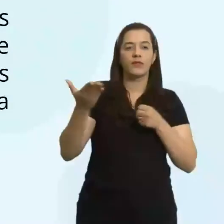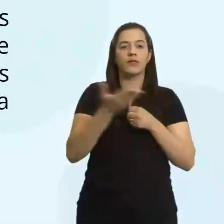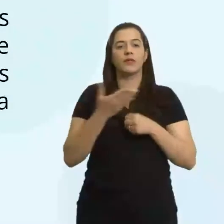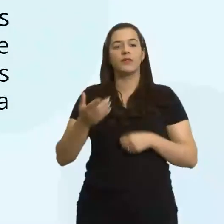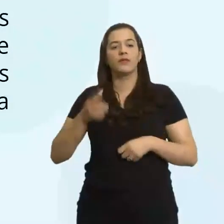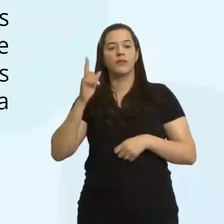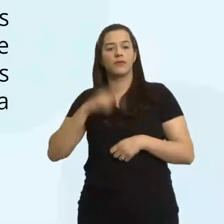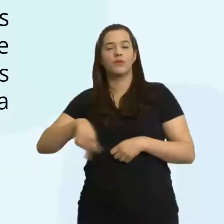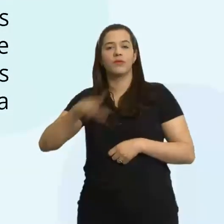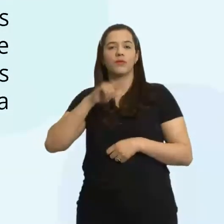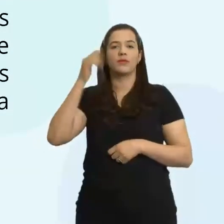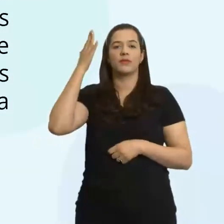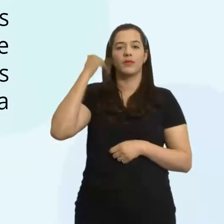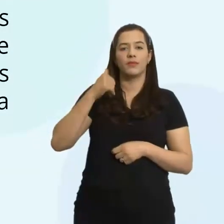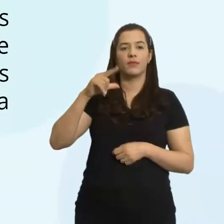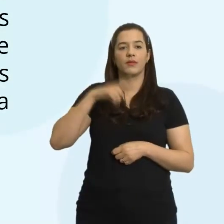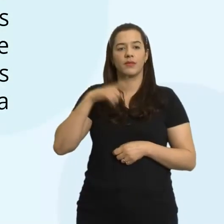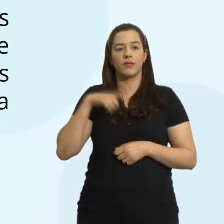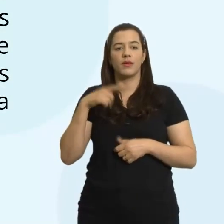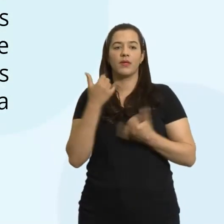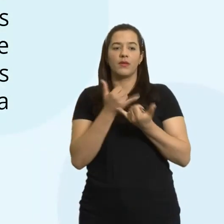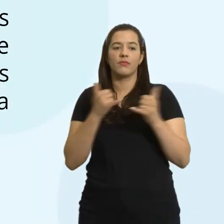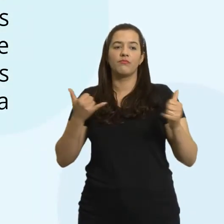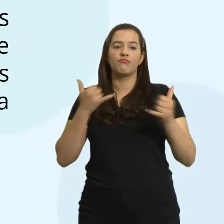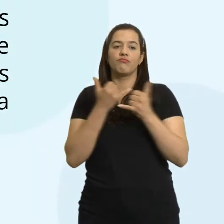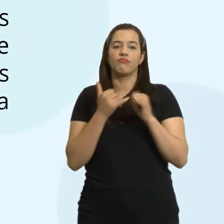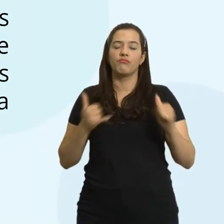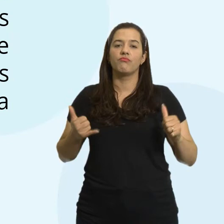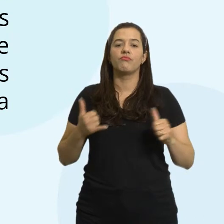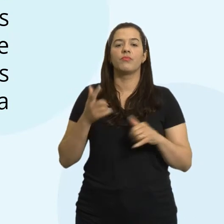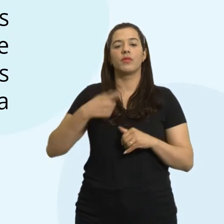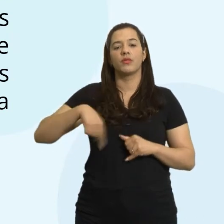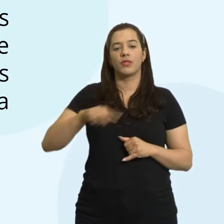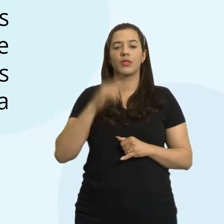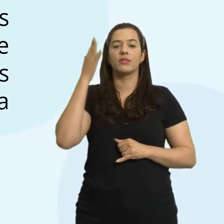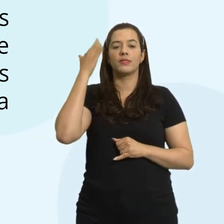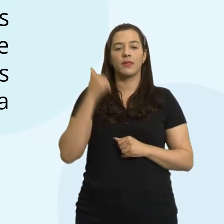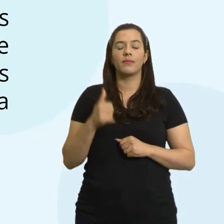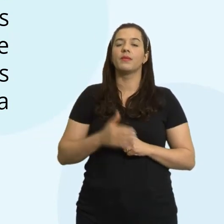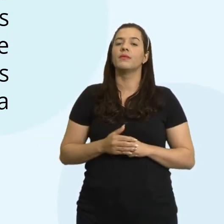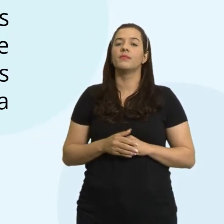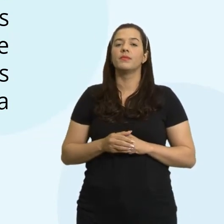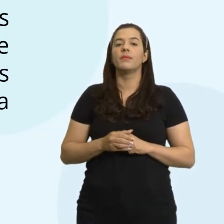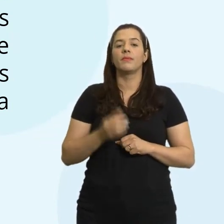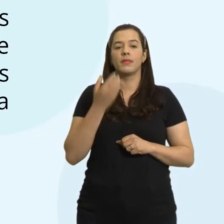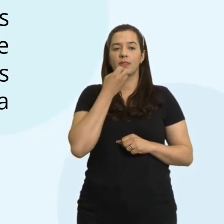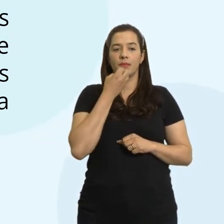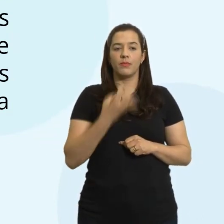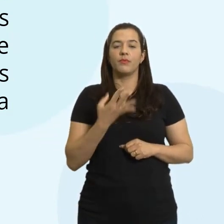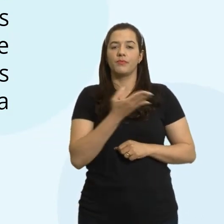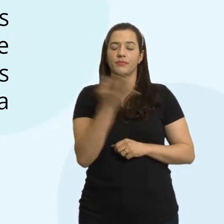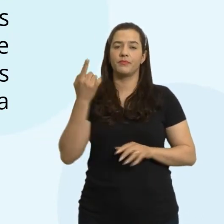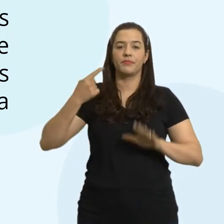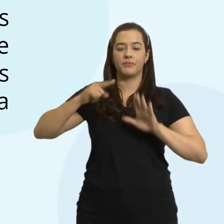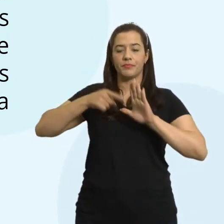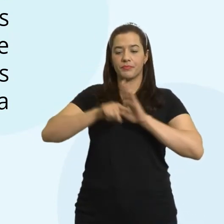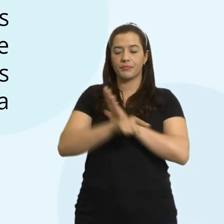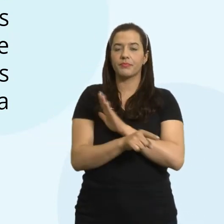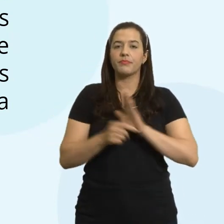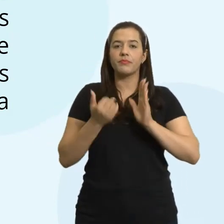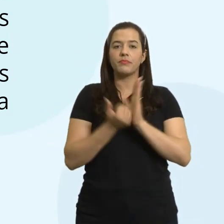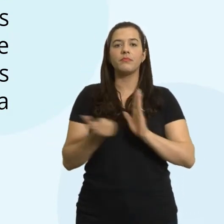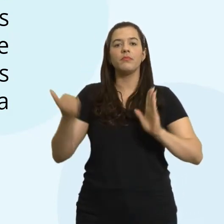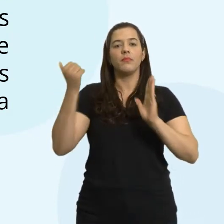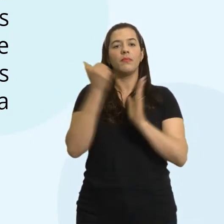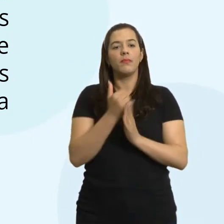Nós sabemos, né, Grazi, que não é radiação, né? Mas é bom vocês aprofundarem,